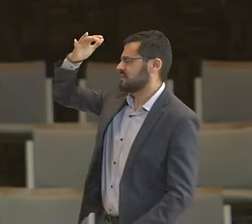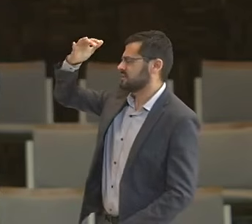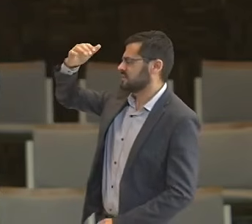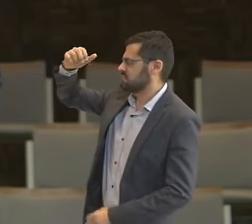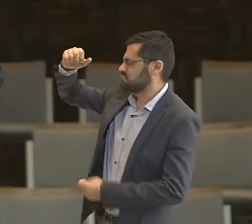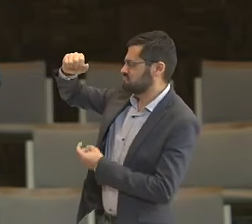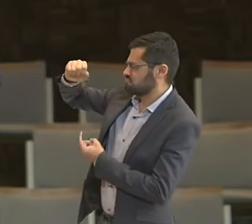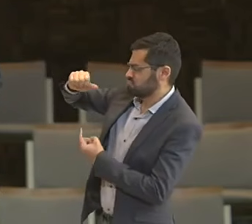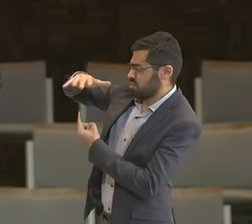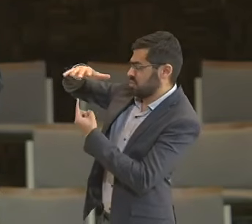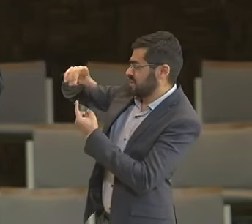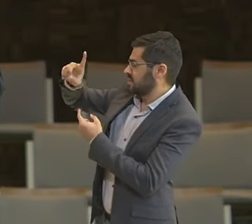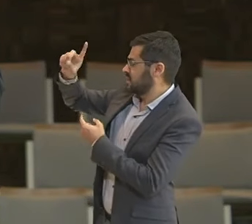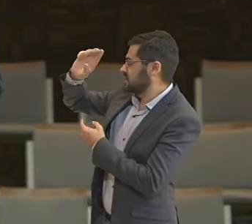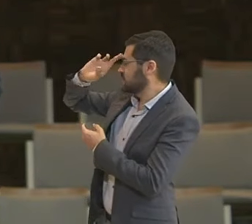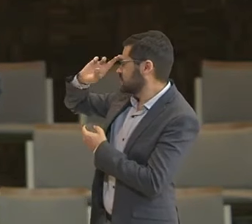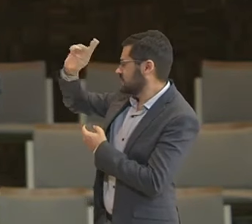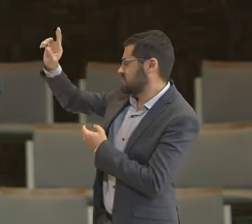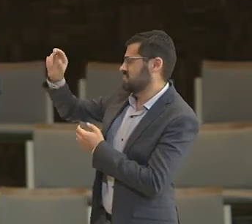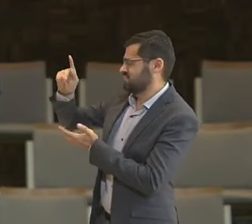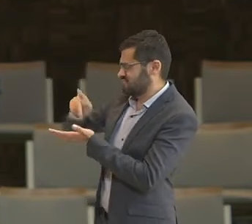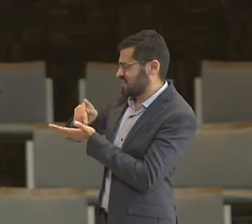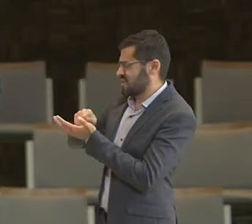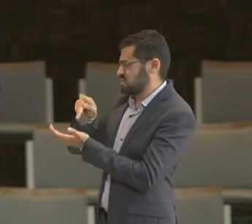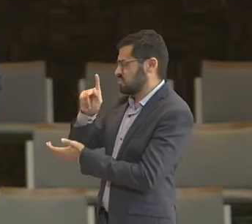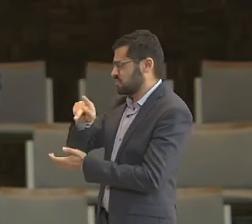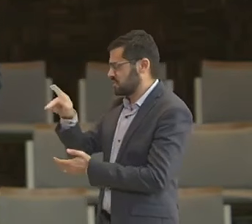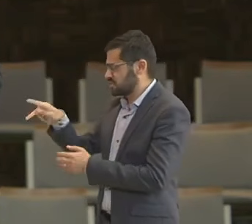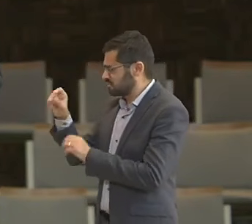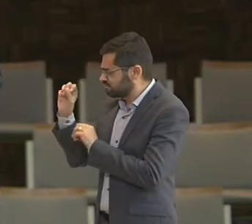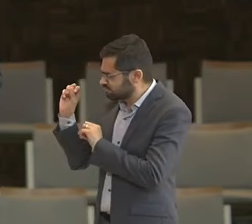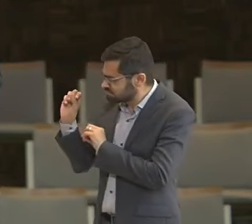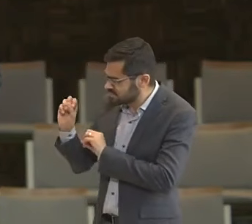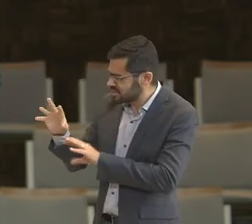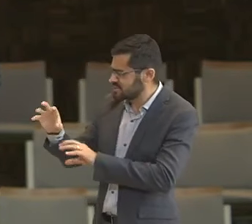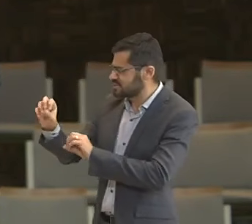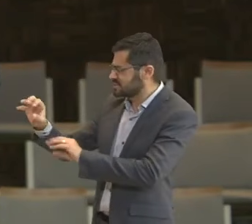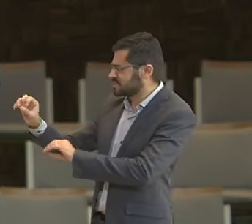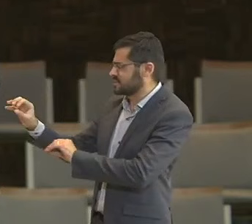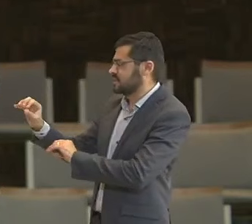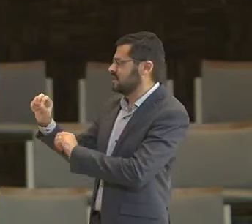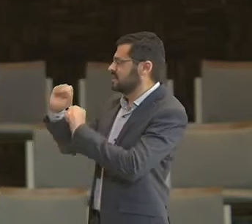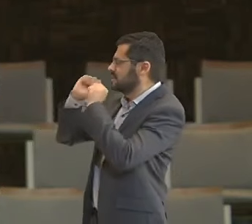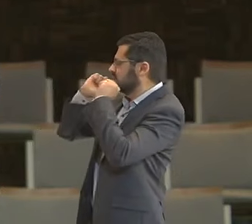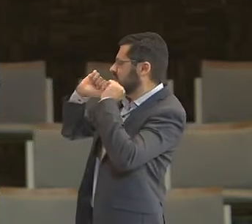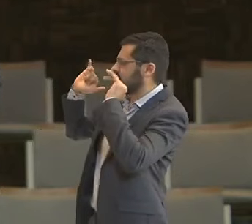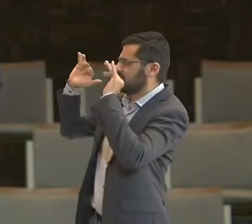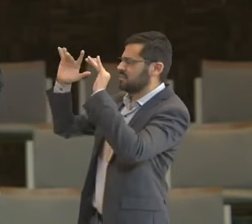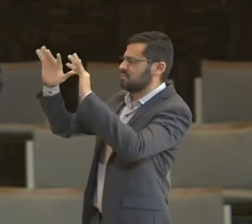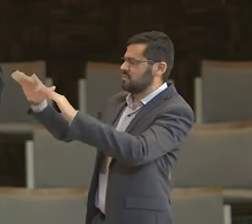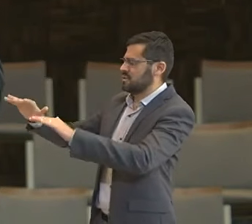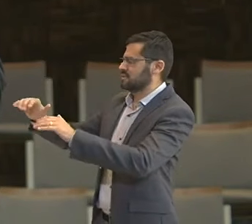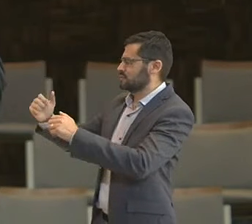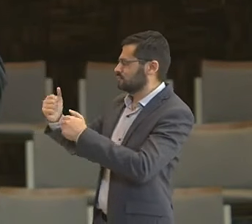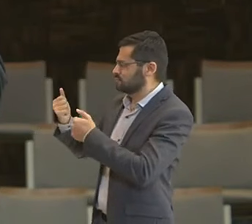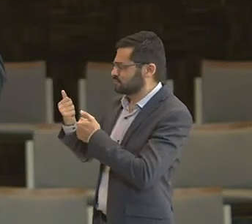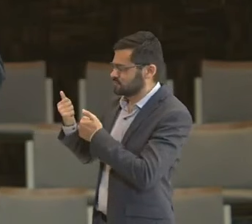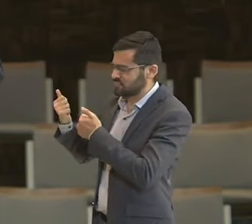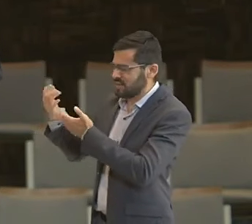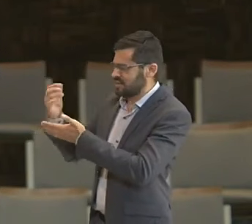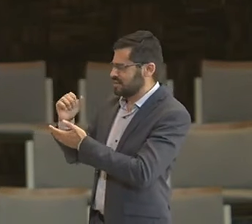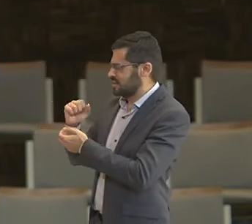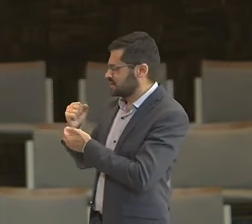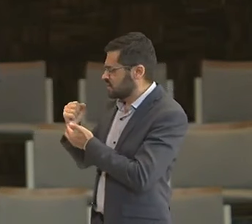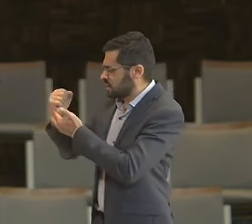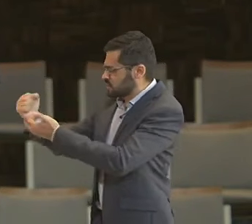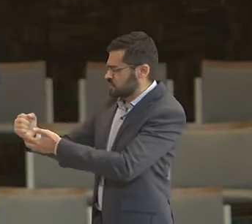iluminação. Que o Senhor seja o professor particular e que a bênção do Senhor o sustente. É